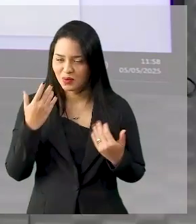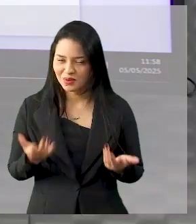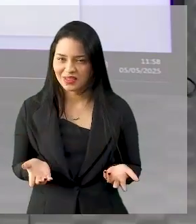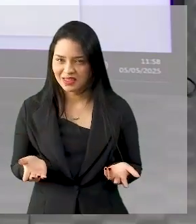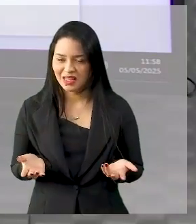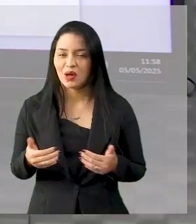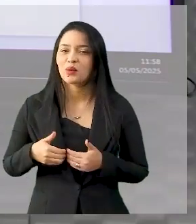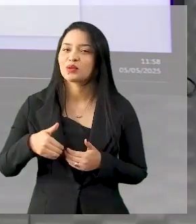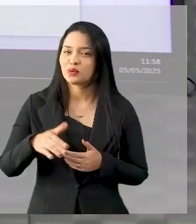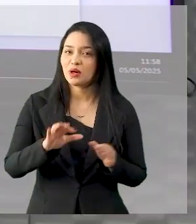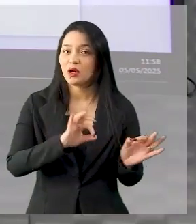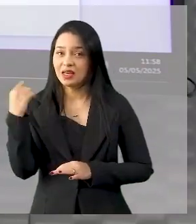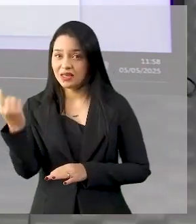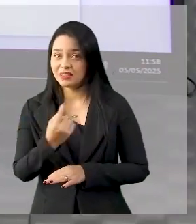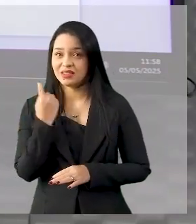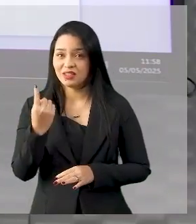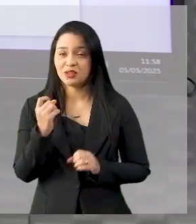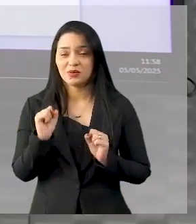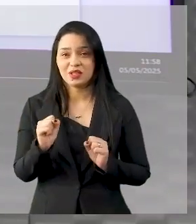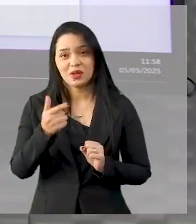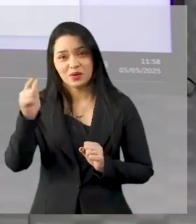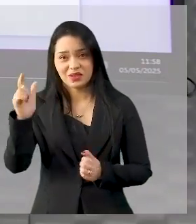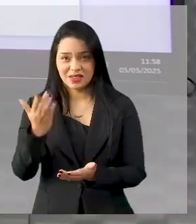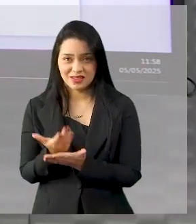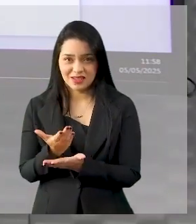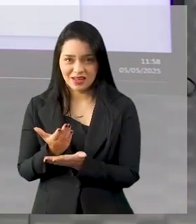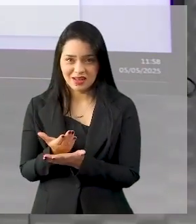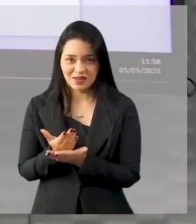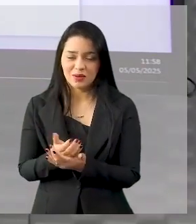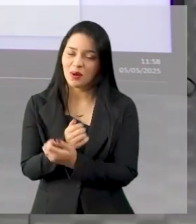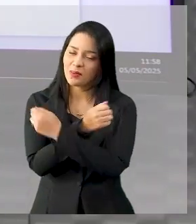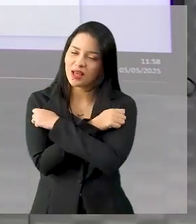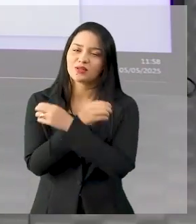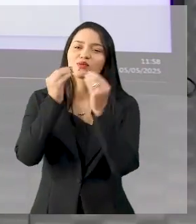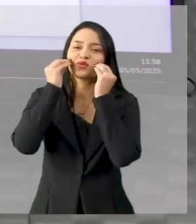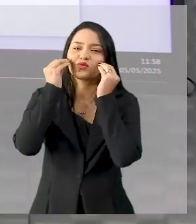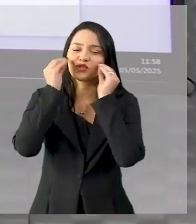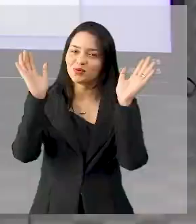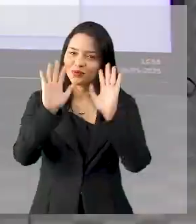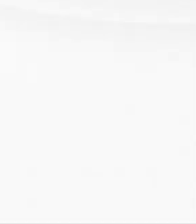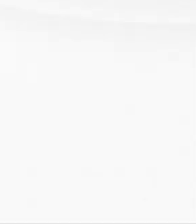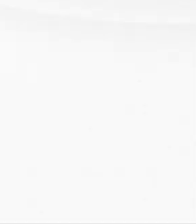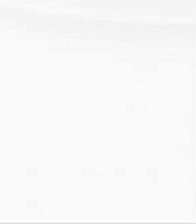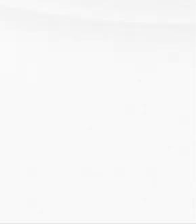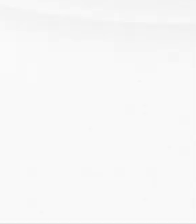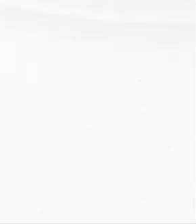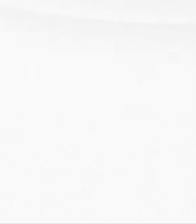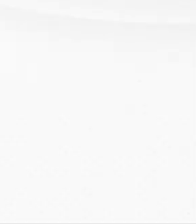Continua acompanhando a gente para essas e outras aulas. É isso, um abraço, valeu!